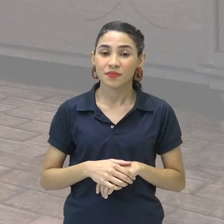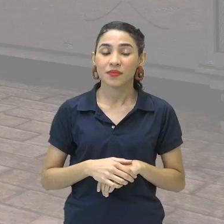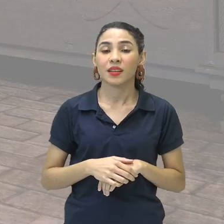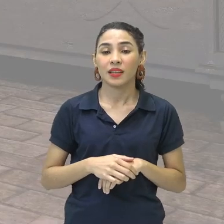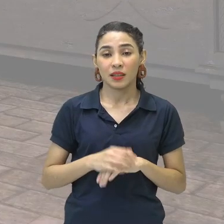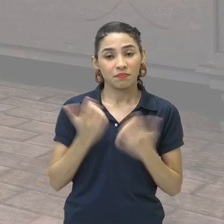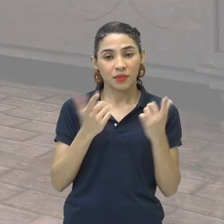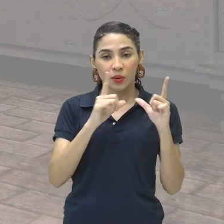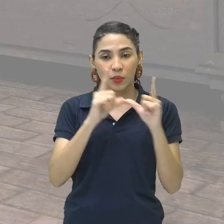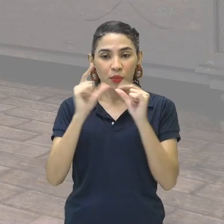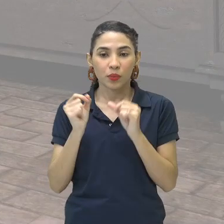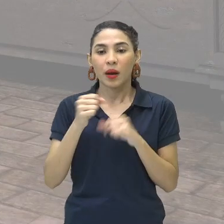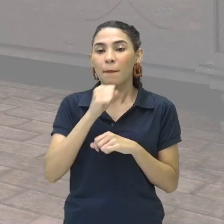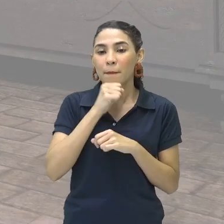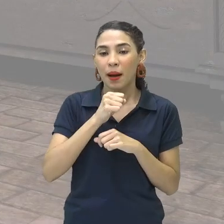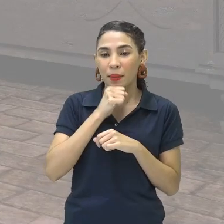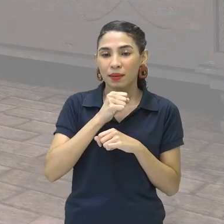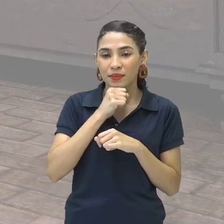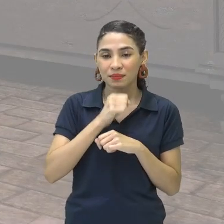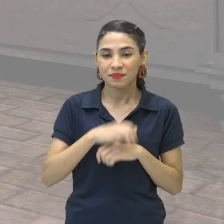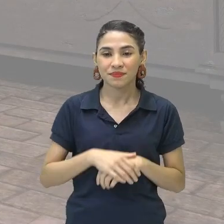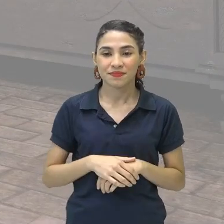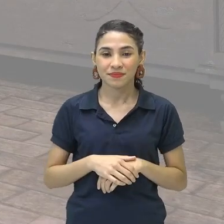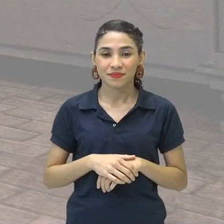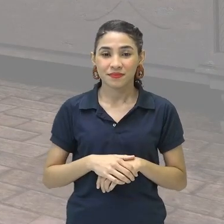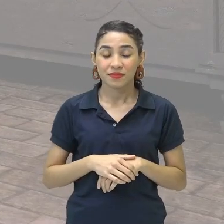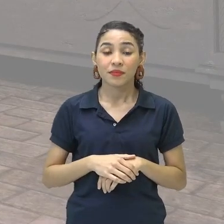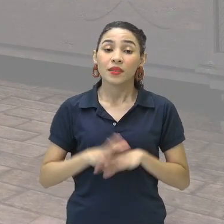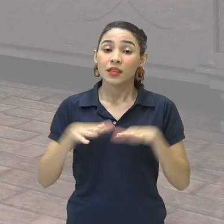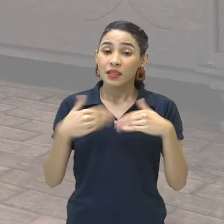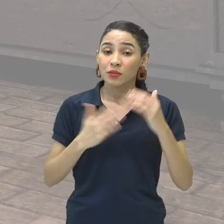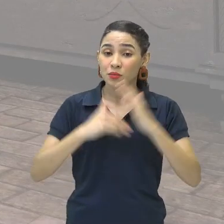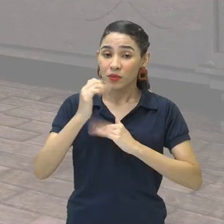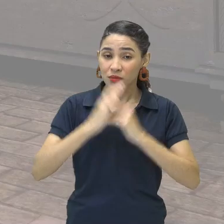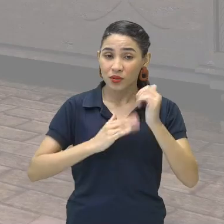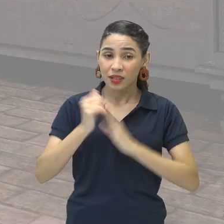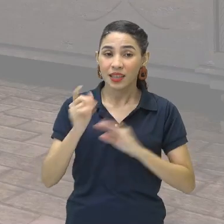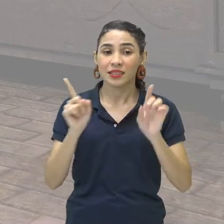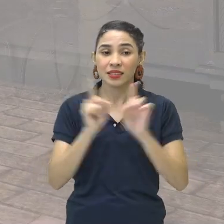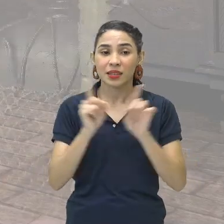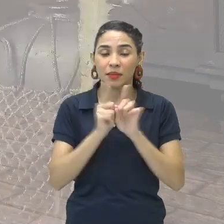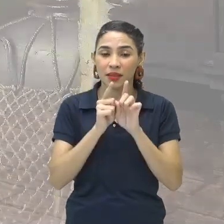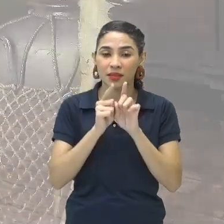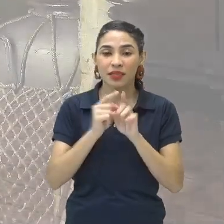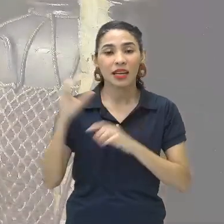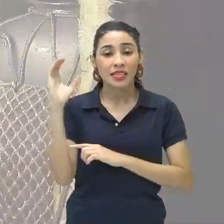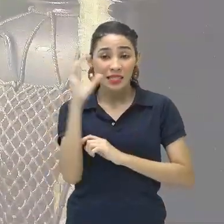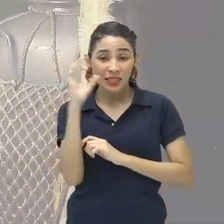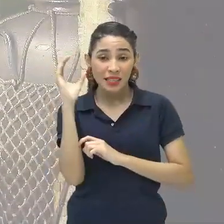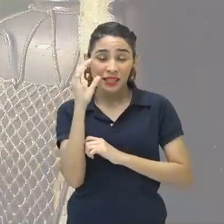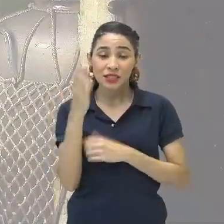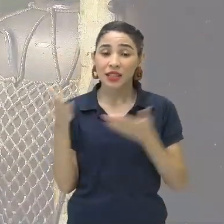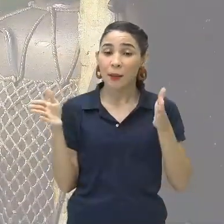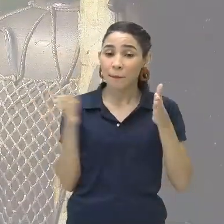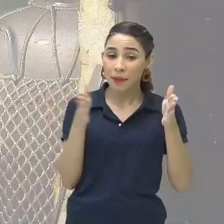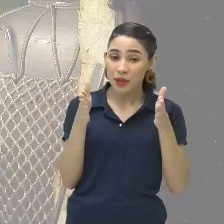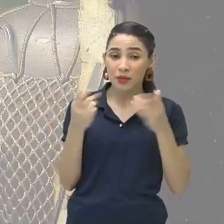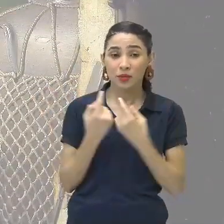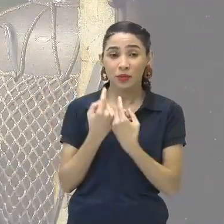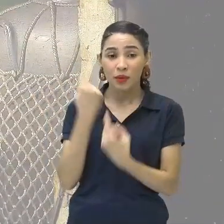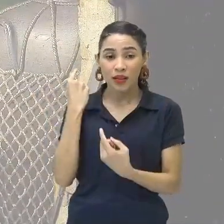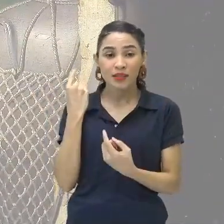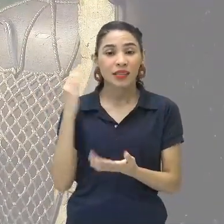desacelerar o envelhecimento. Os alquimistas foram os cientistas do seu tempo.